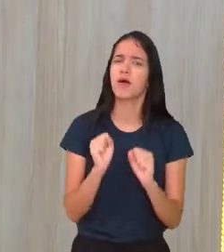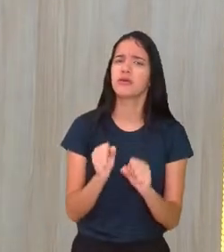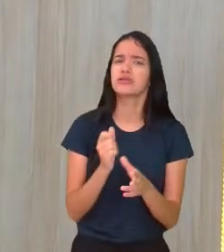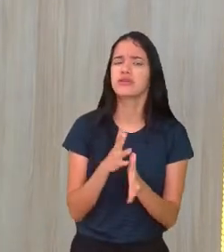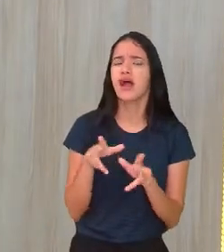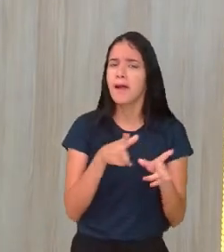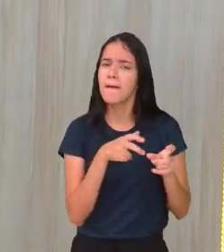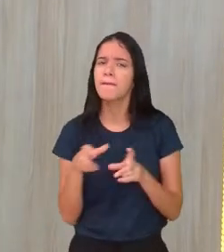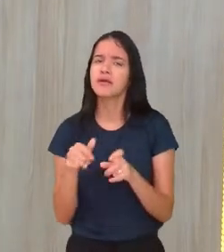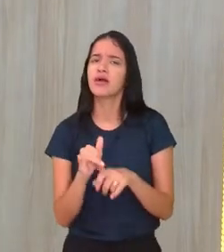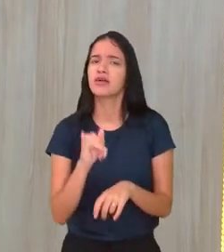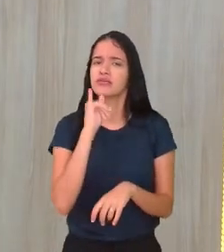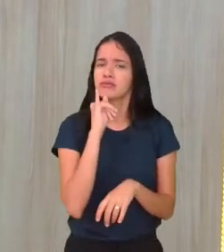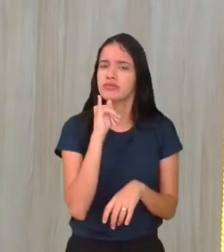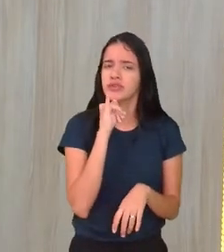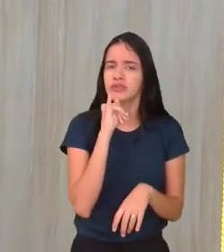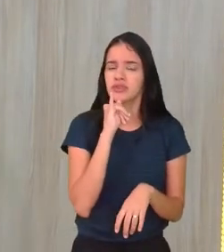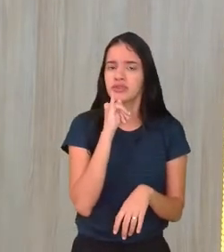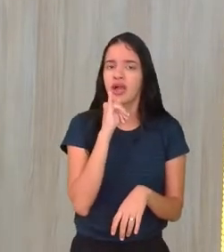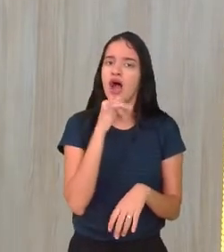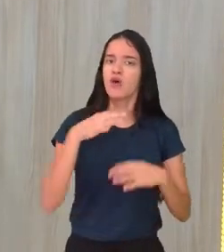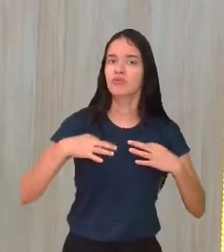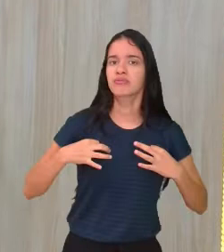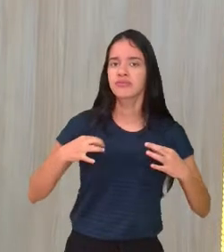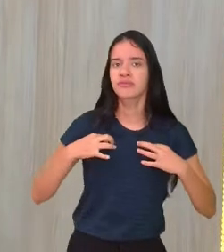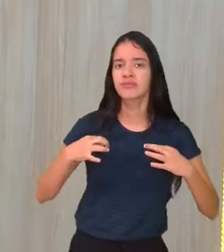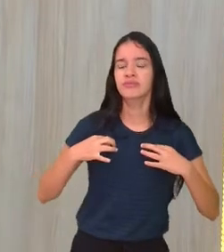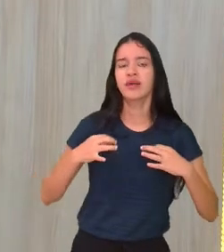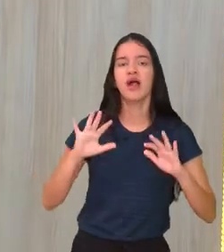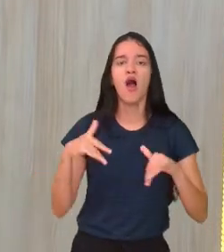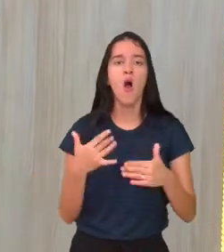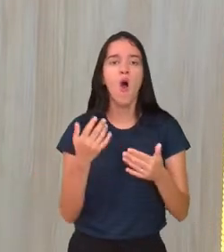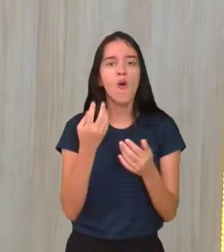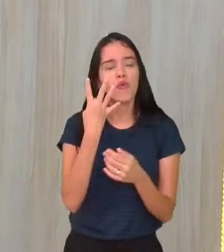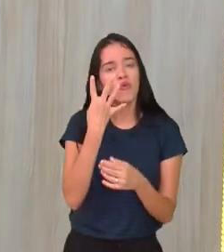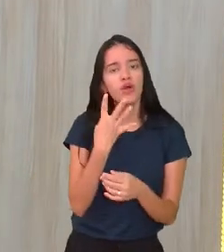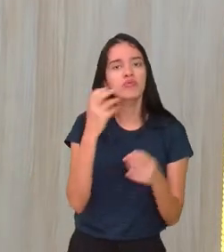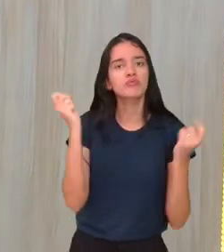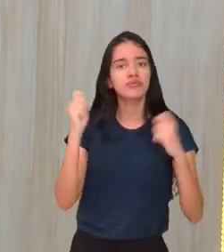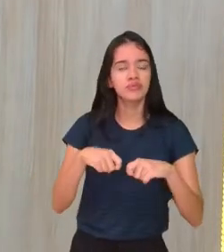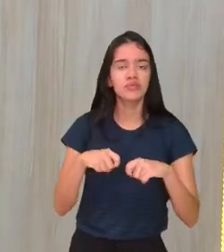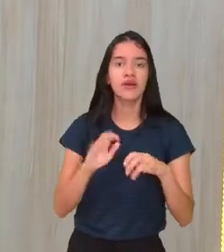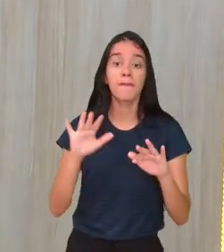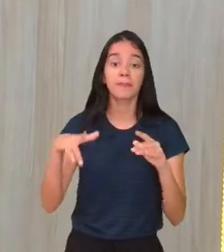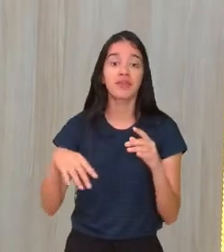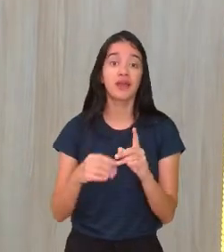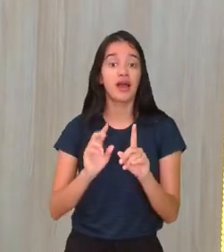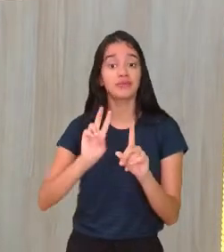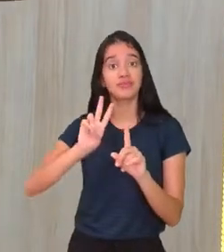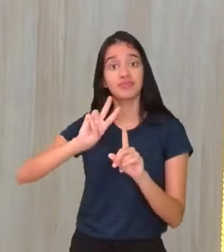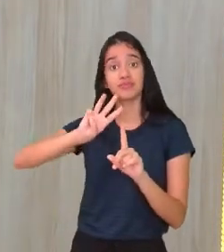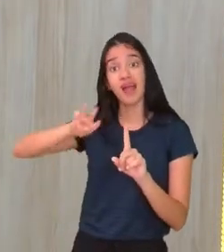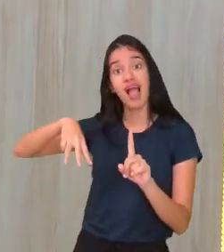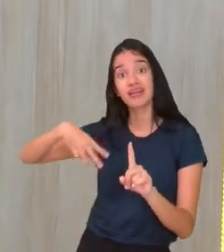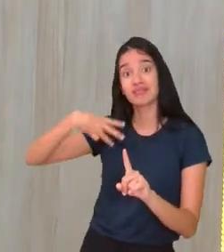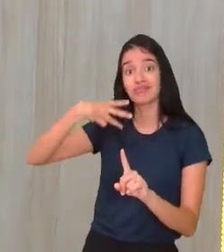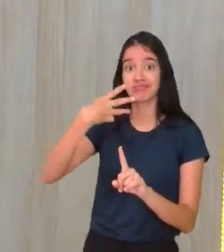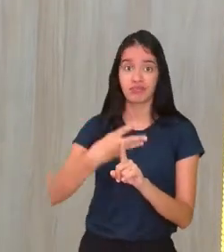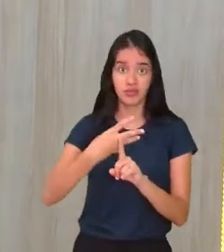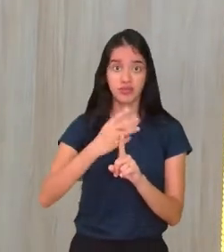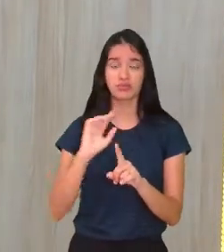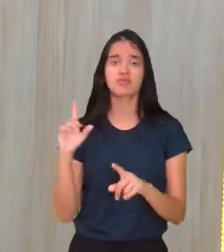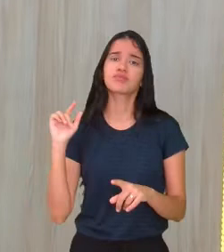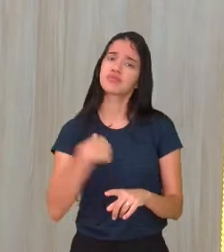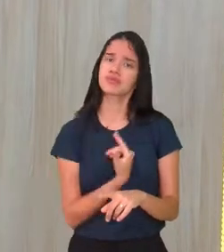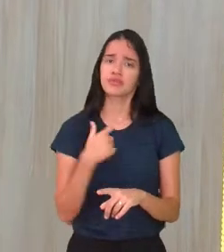começou aí com um exemplo da camisa, 4 possibilidades. Adicionei mais 3 calças, temos aí